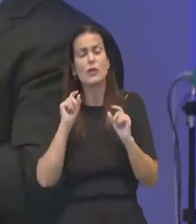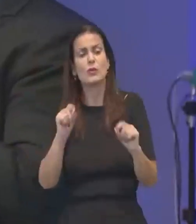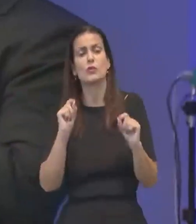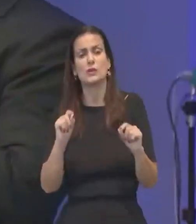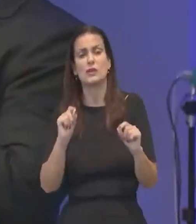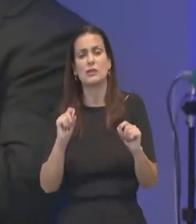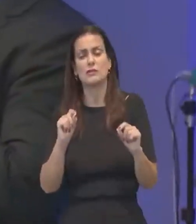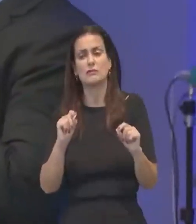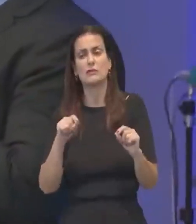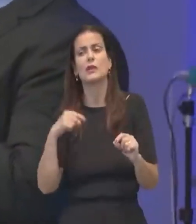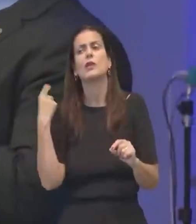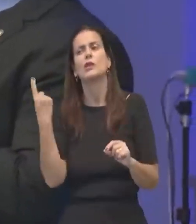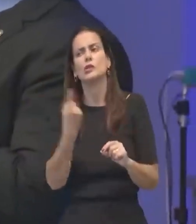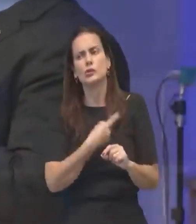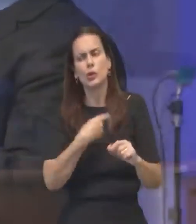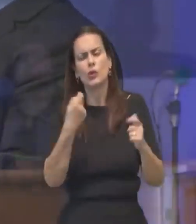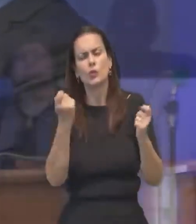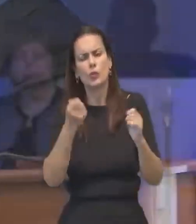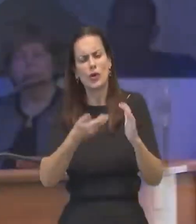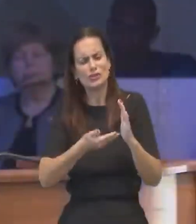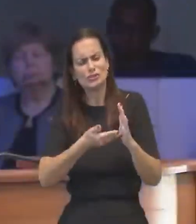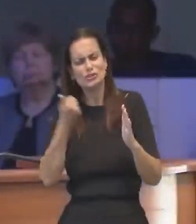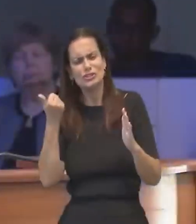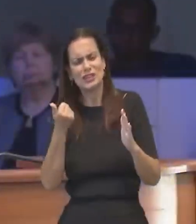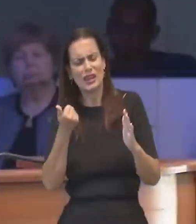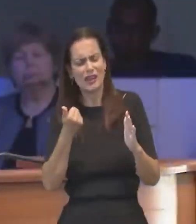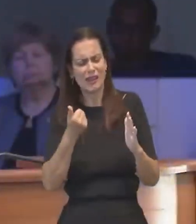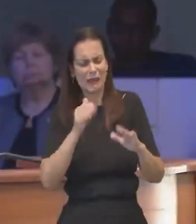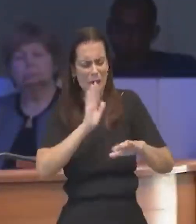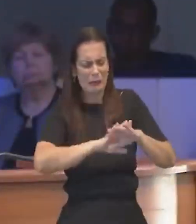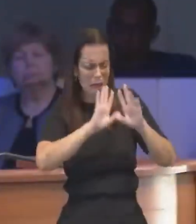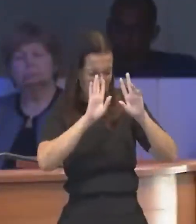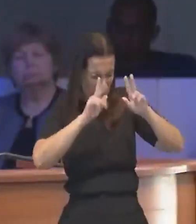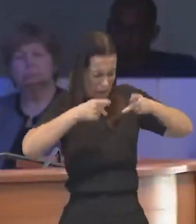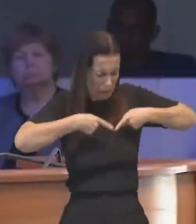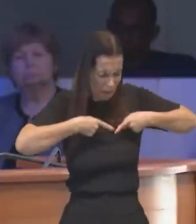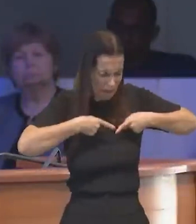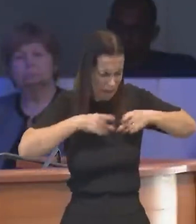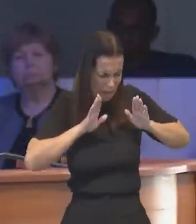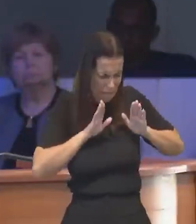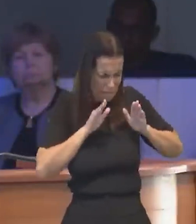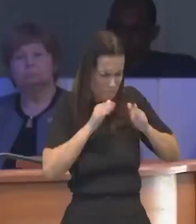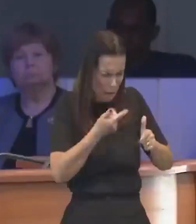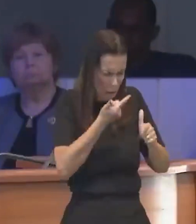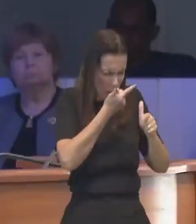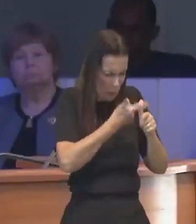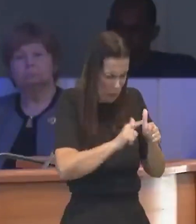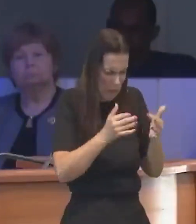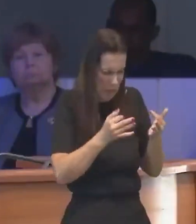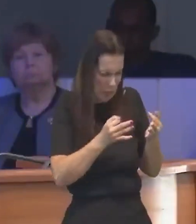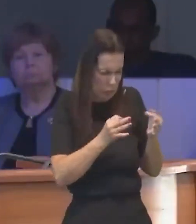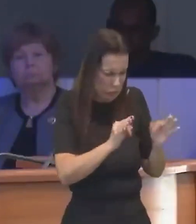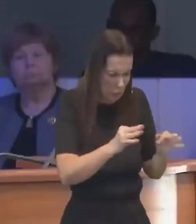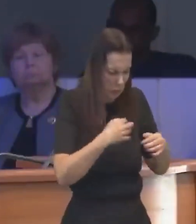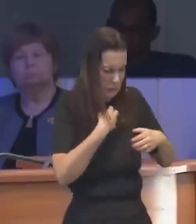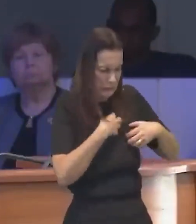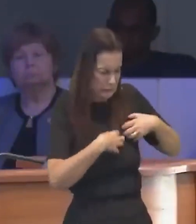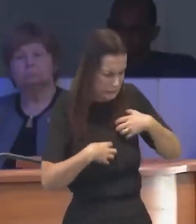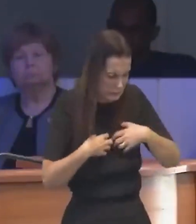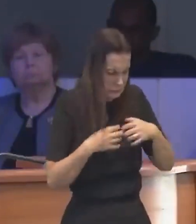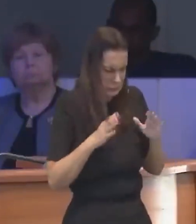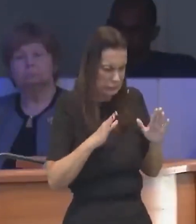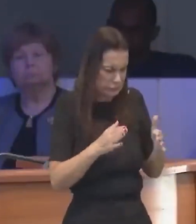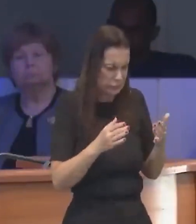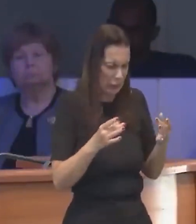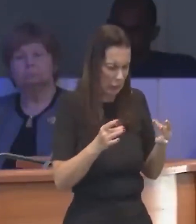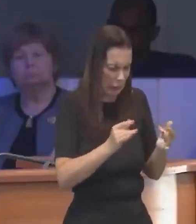que possamos retirar a nossa visão que está firmada na dor, na angústia, na